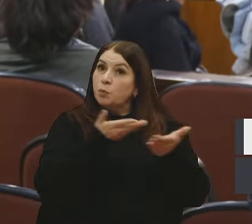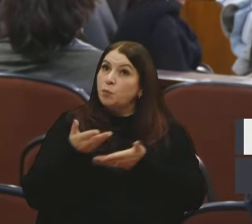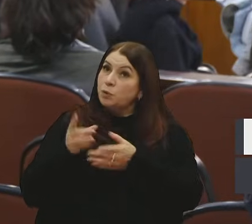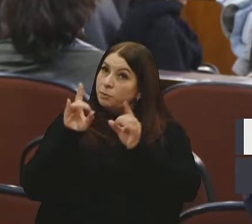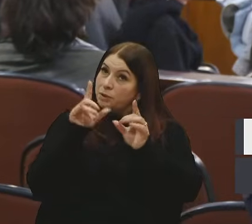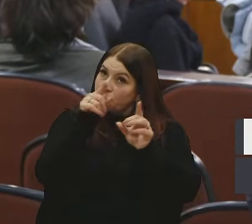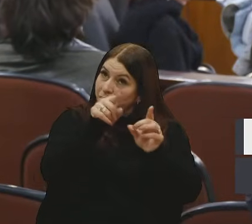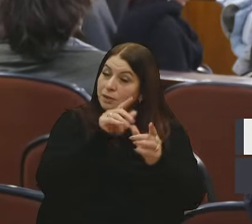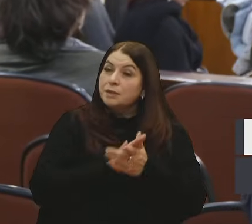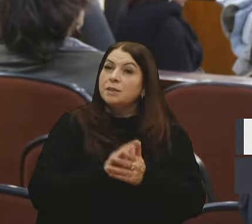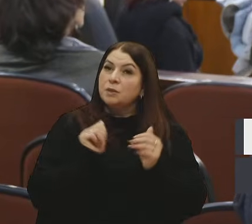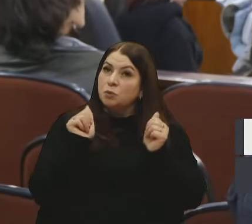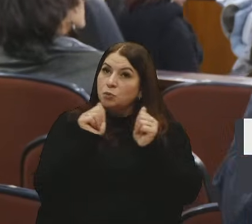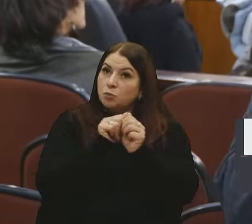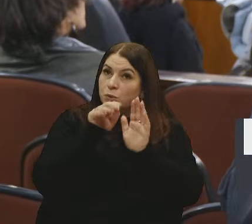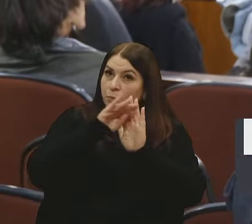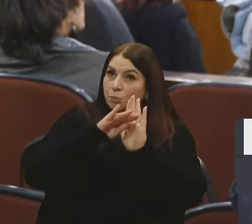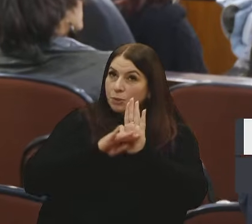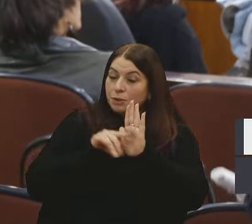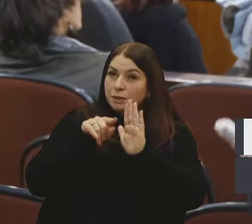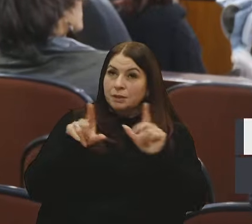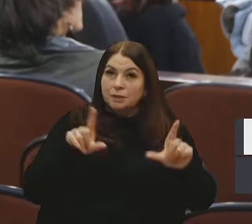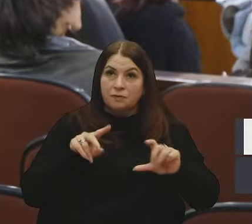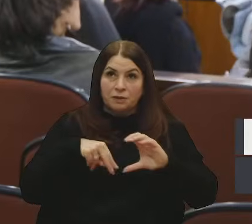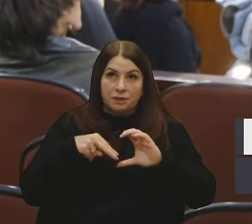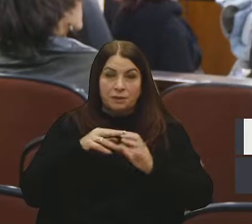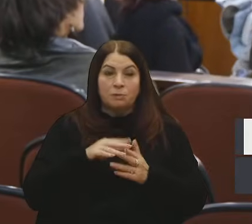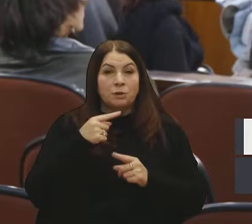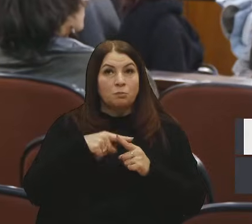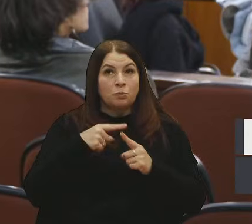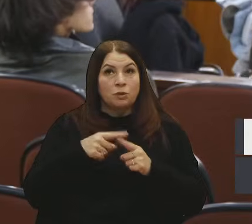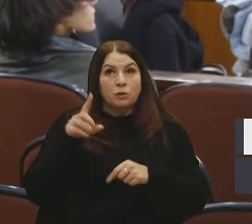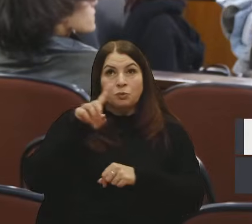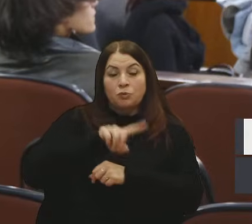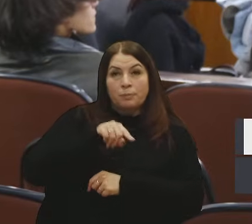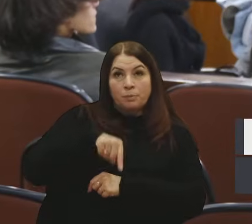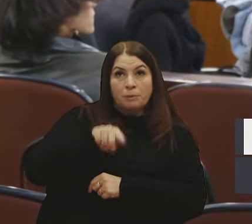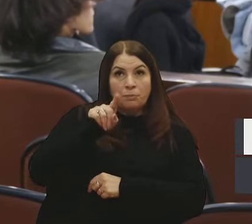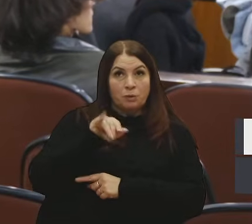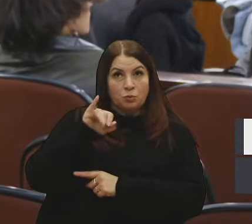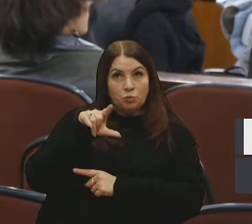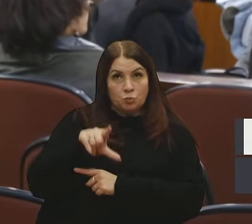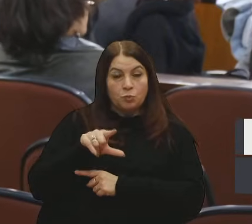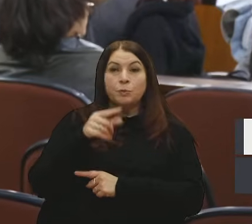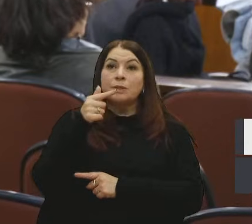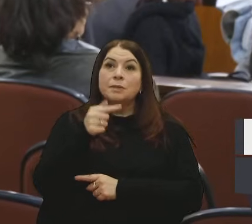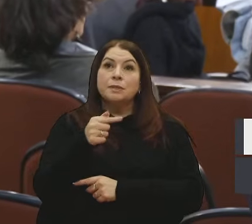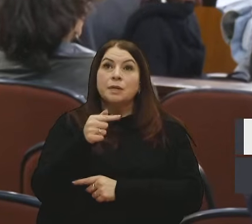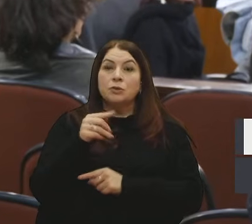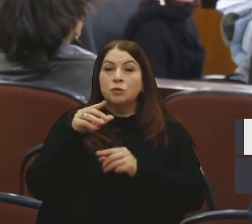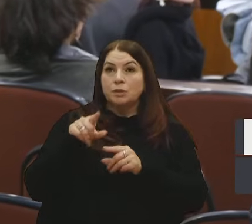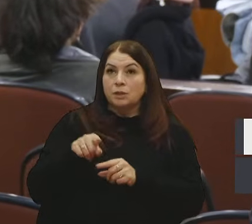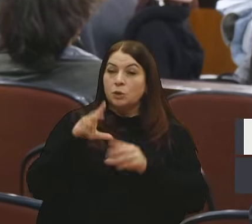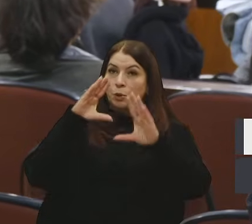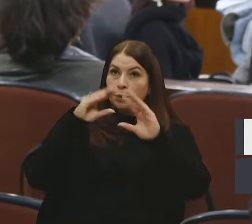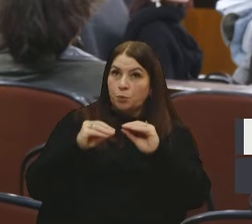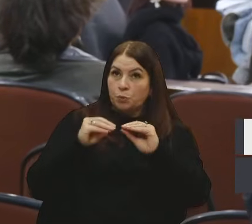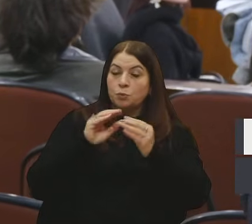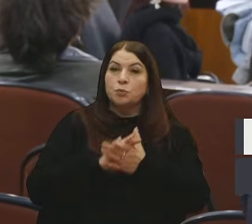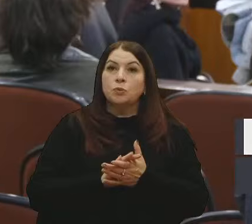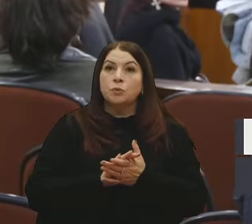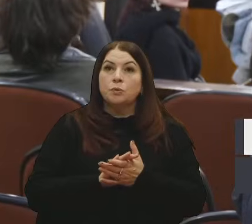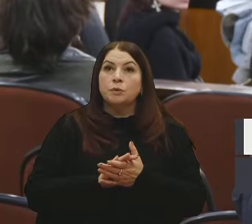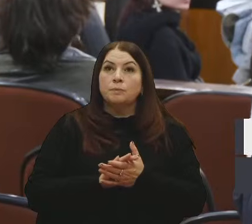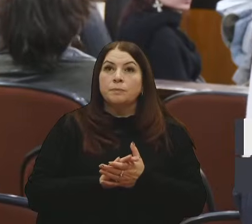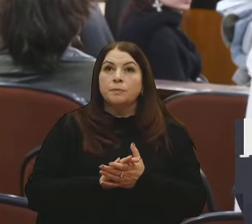você que está ligado na programação da TV Câmara, isso porque no dia 1º de julho, a partir das 7 horas da noite,